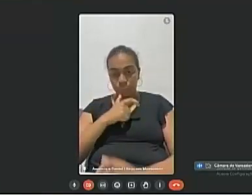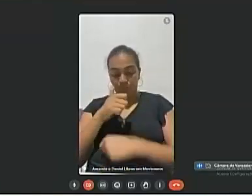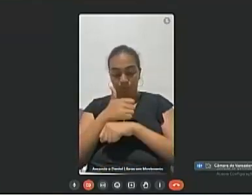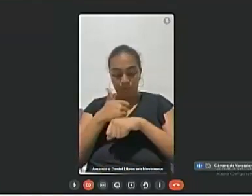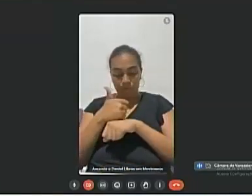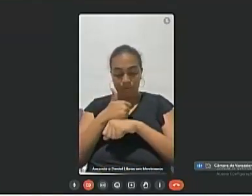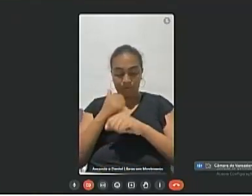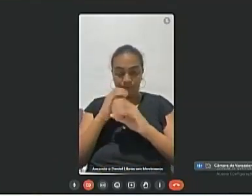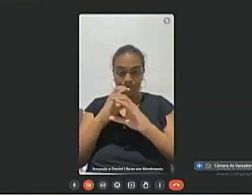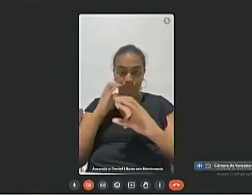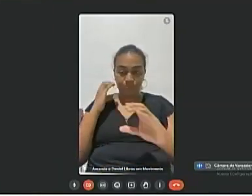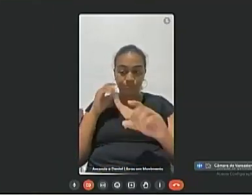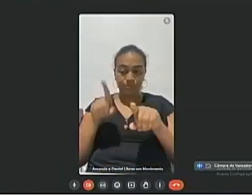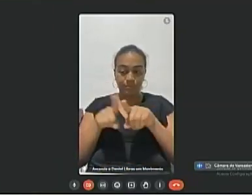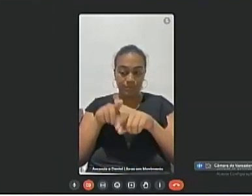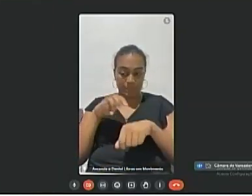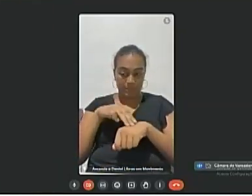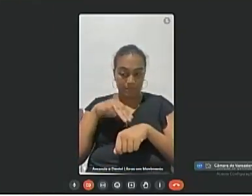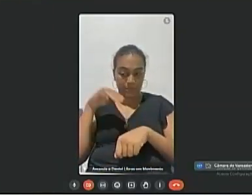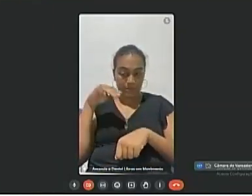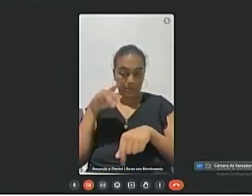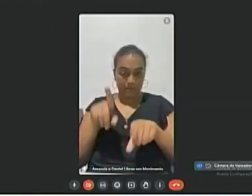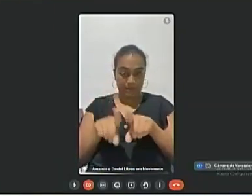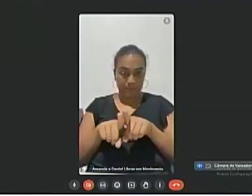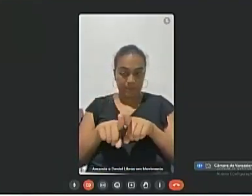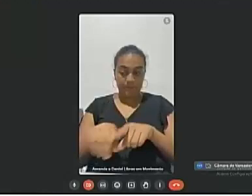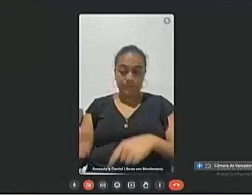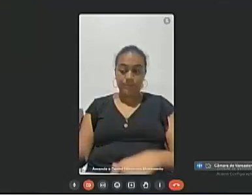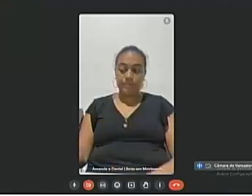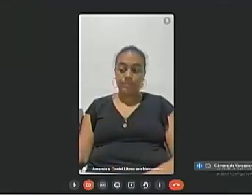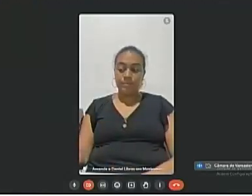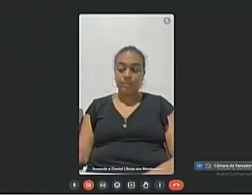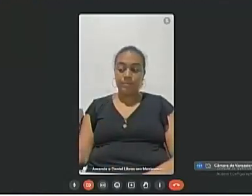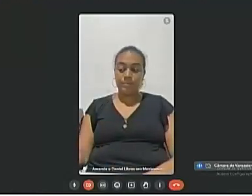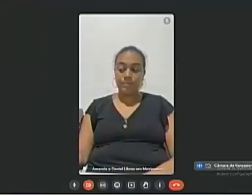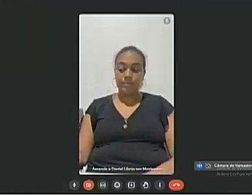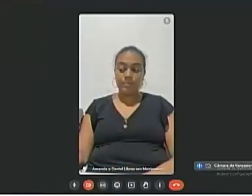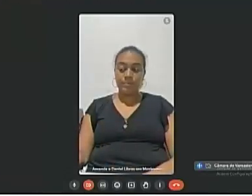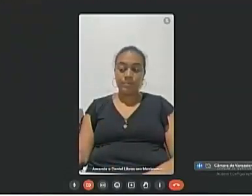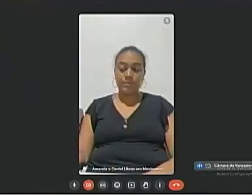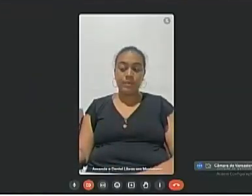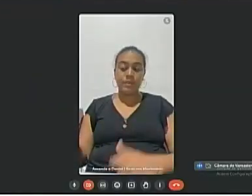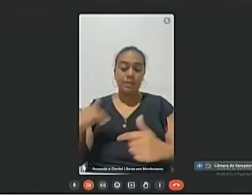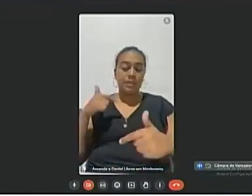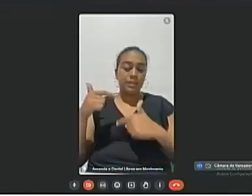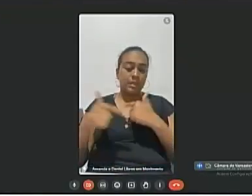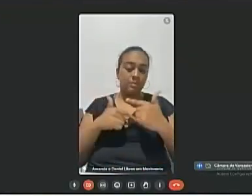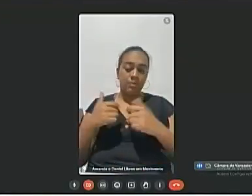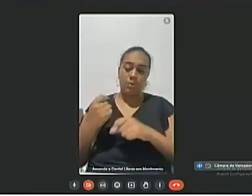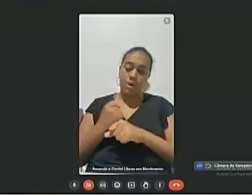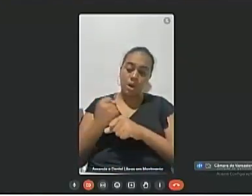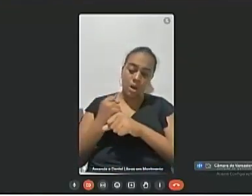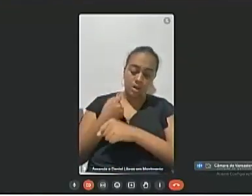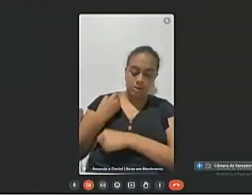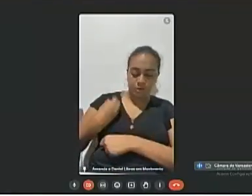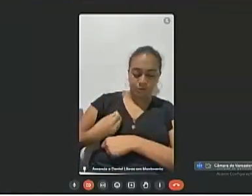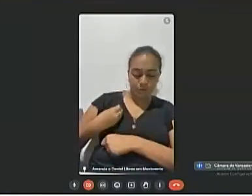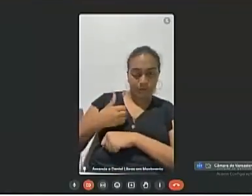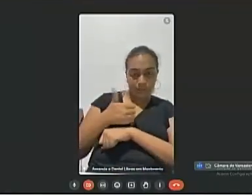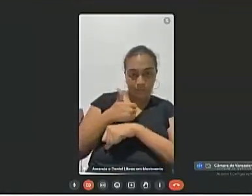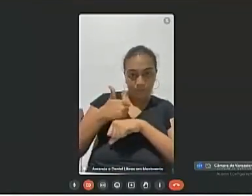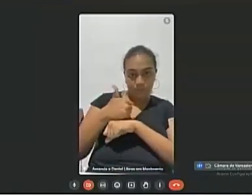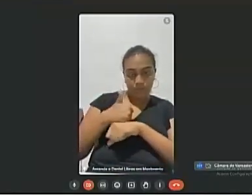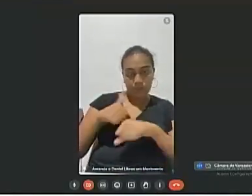especializei a nível de mestrado em engenharia de recursos hídricos e trabalhei alguns anos da minha vida profissional nesse